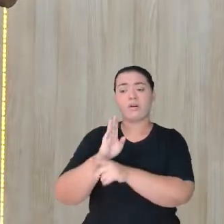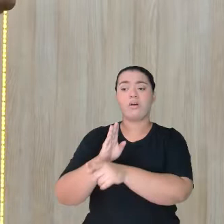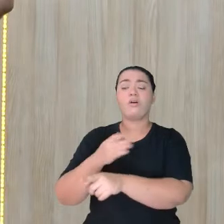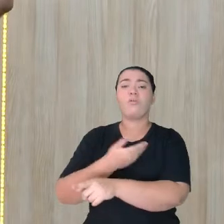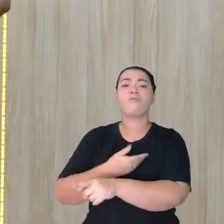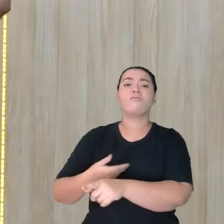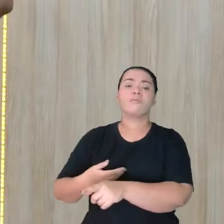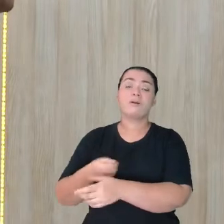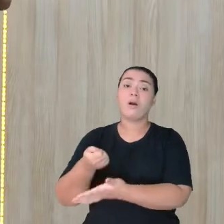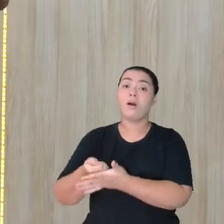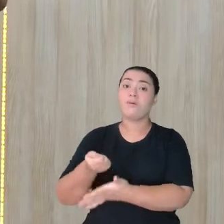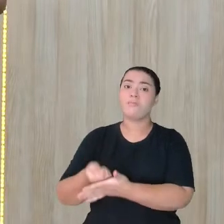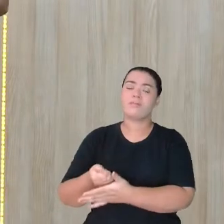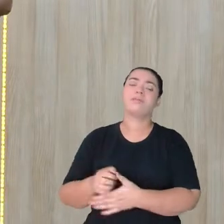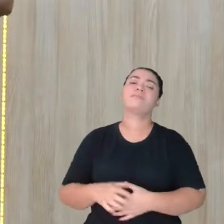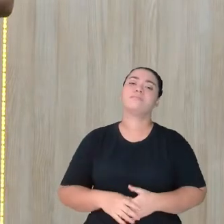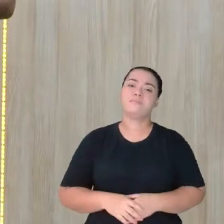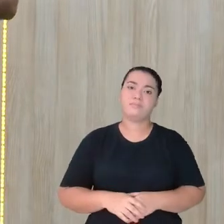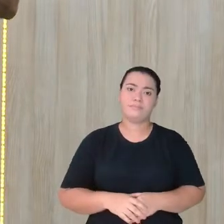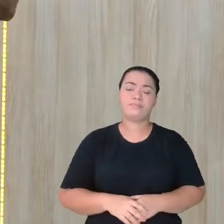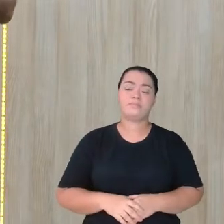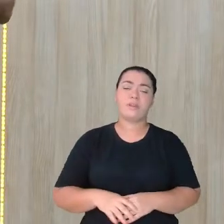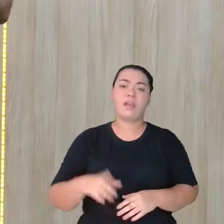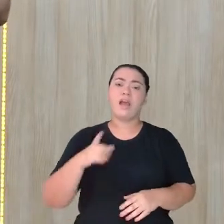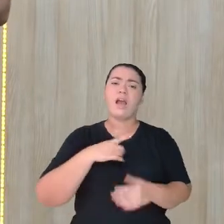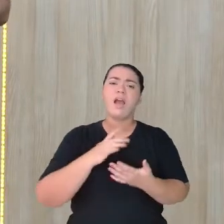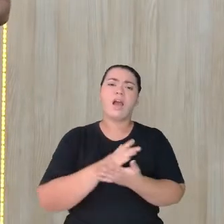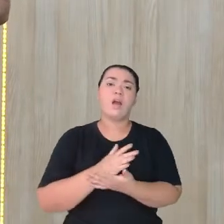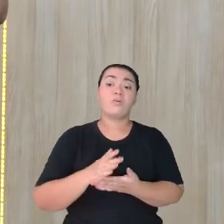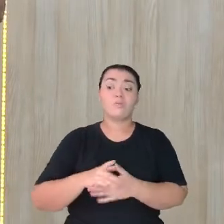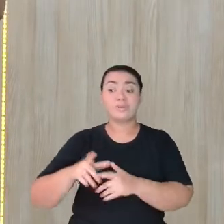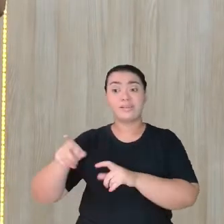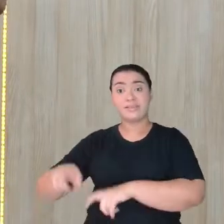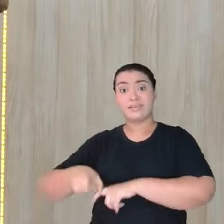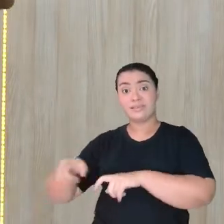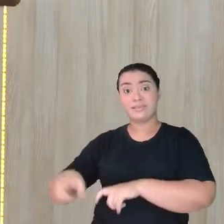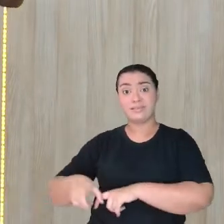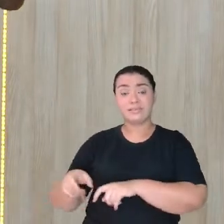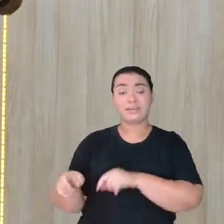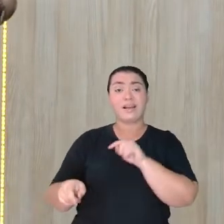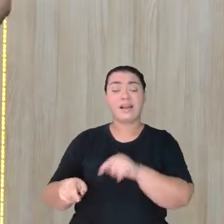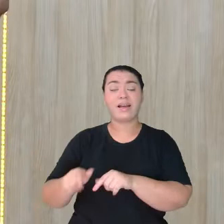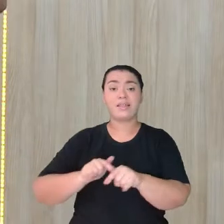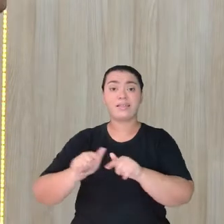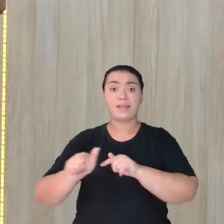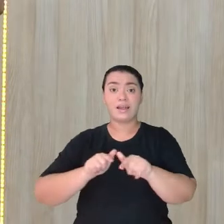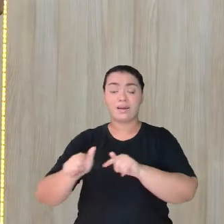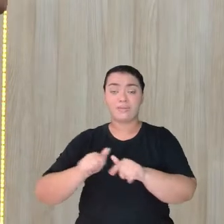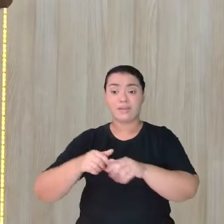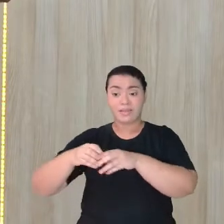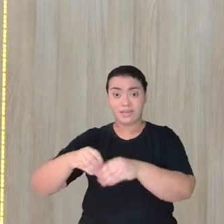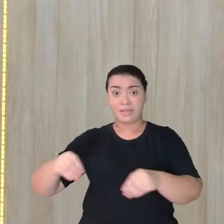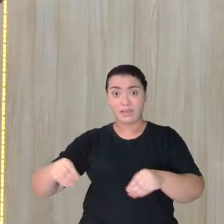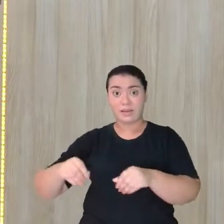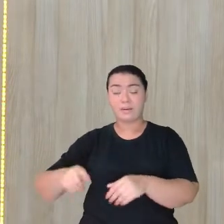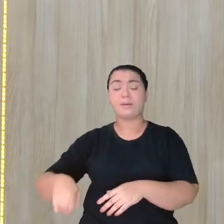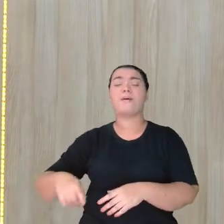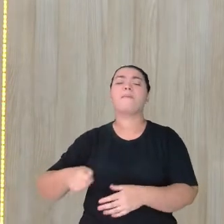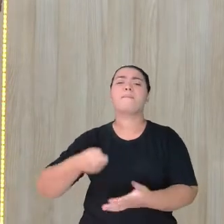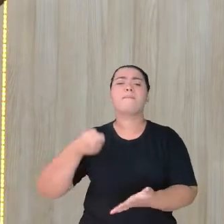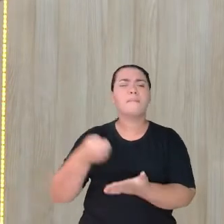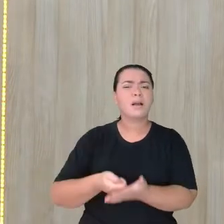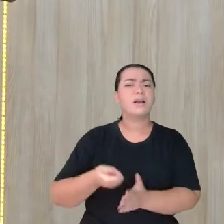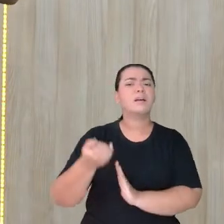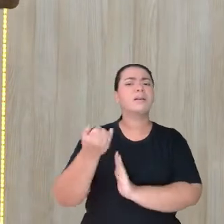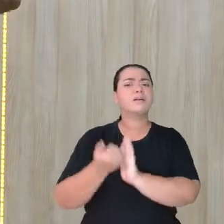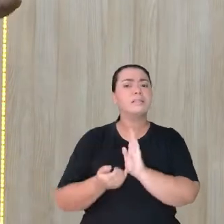vai ter, né, outras civilizações onde os camponeses eles estão ali trabalhando na terra, pagando impostos